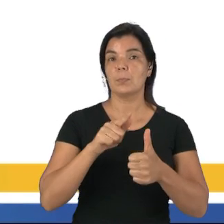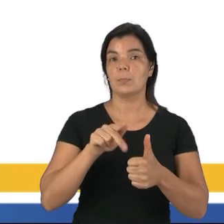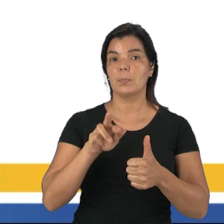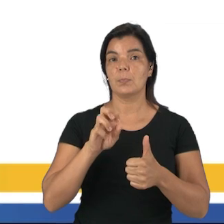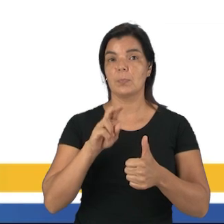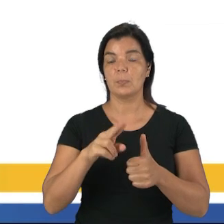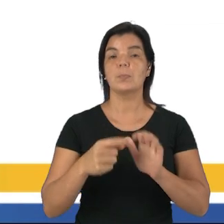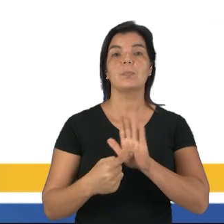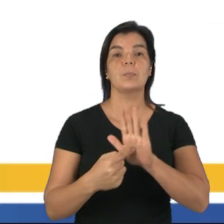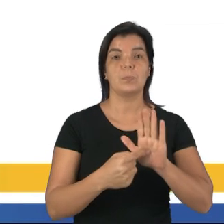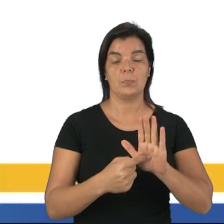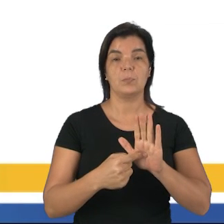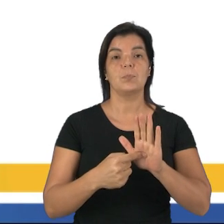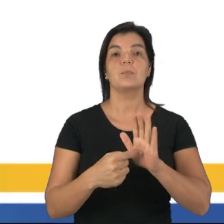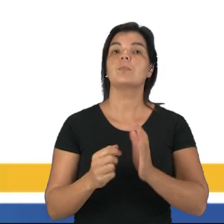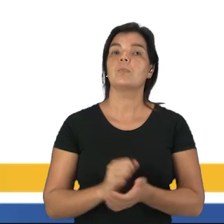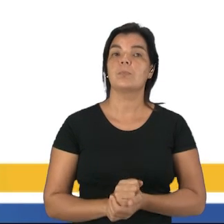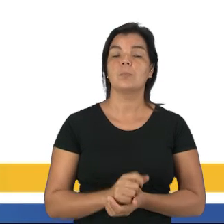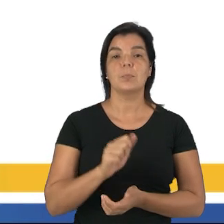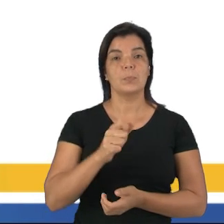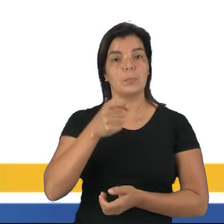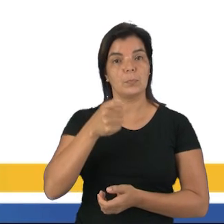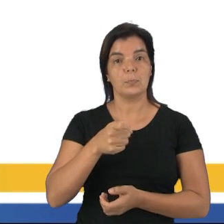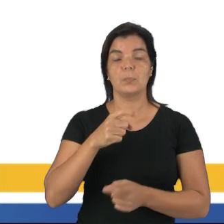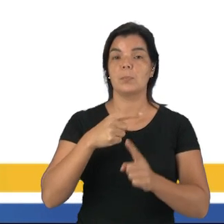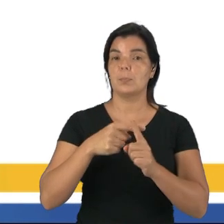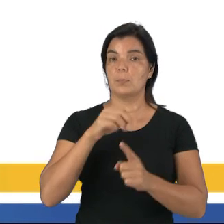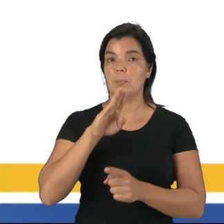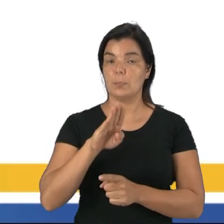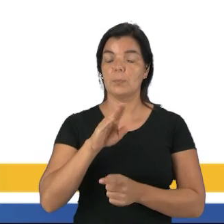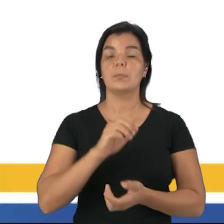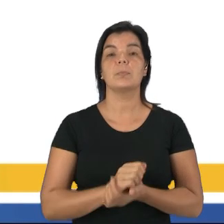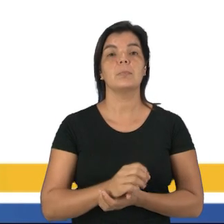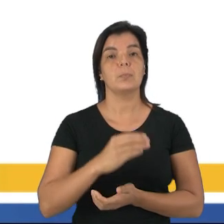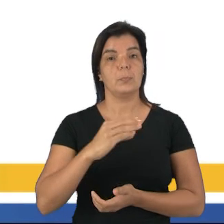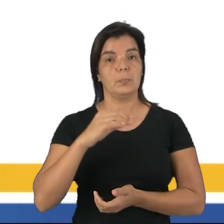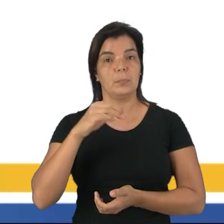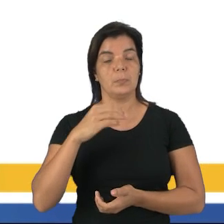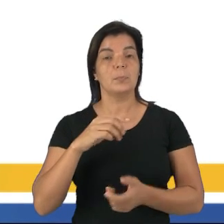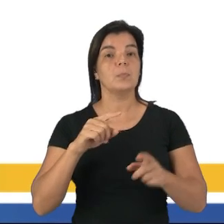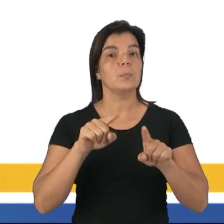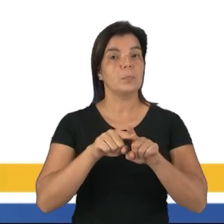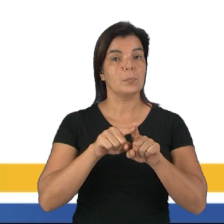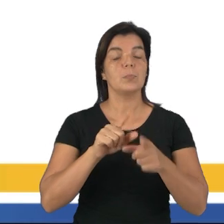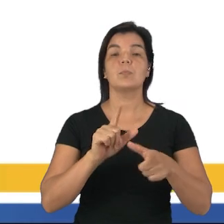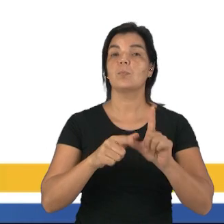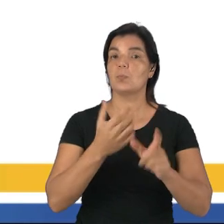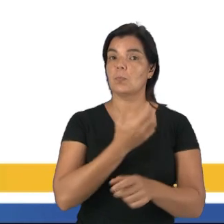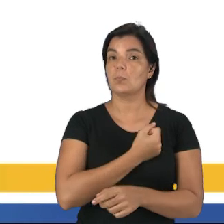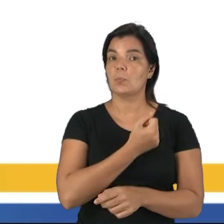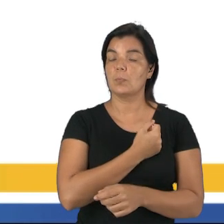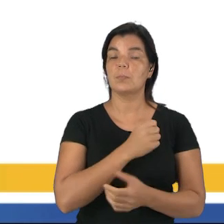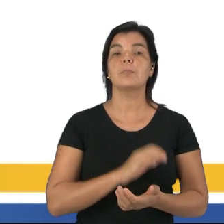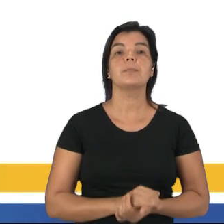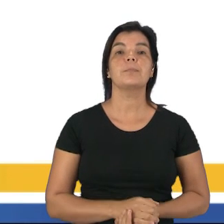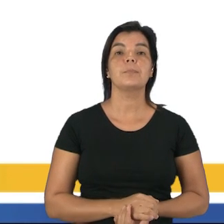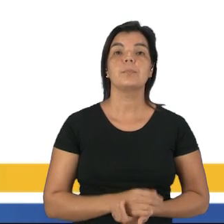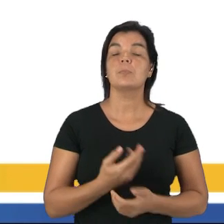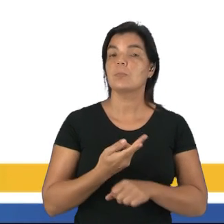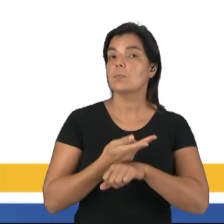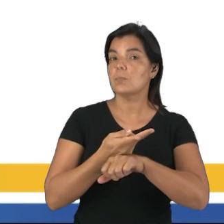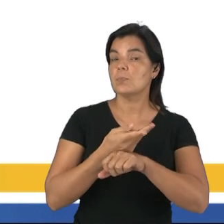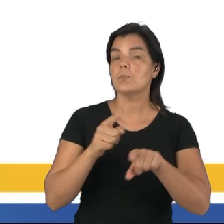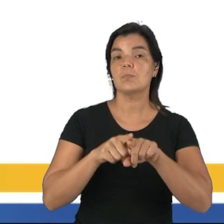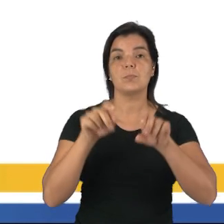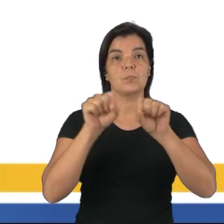consegue representar de tal forma, sendo ax mais by igual a c. As incógnitas são os valores que nós estamos atrás, né?